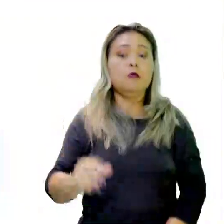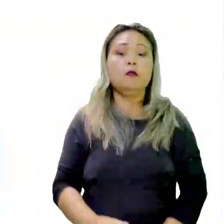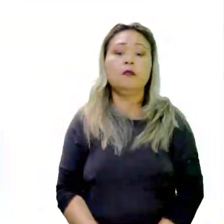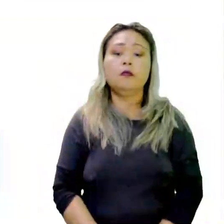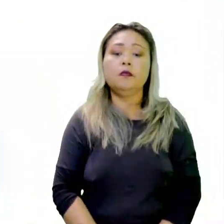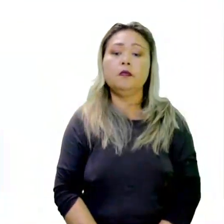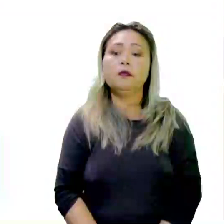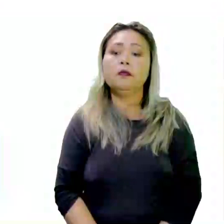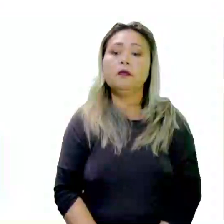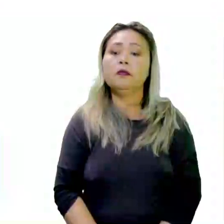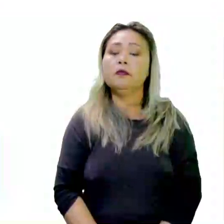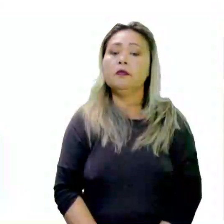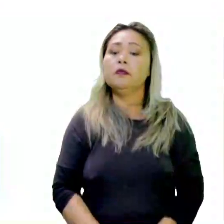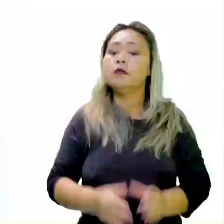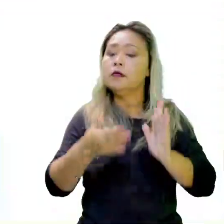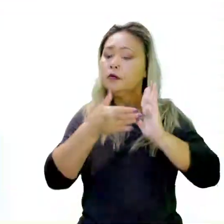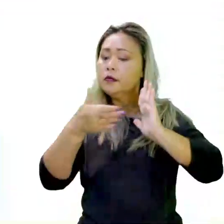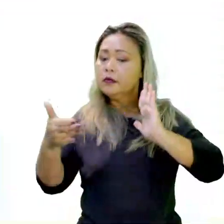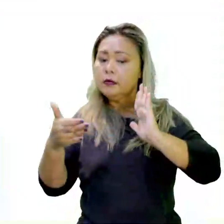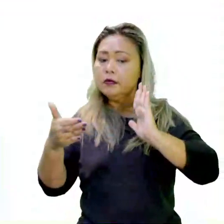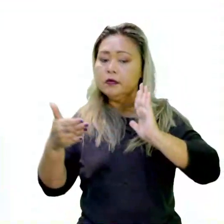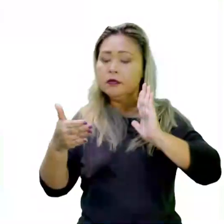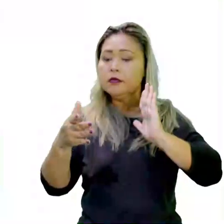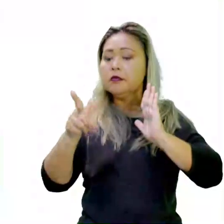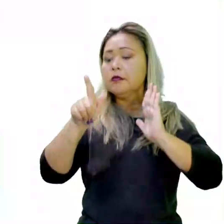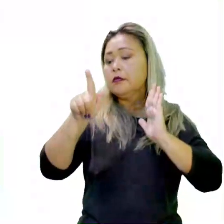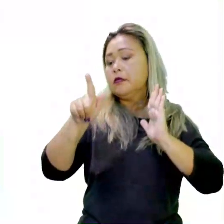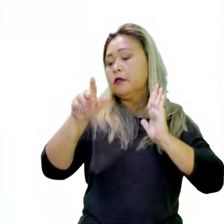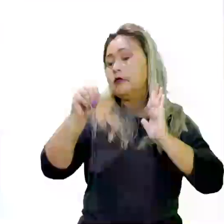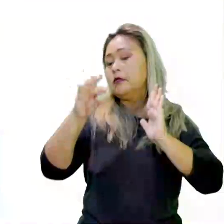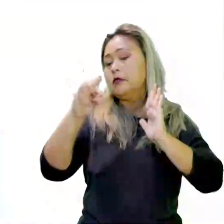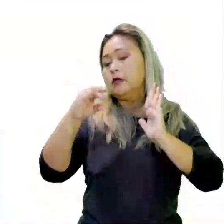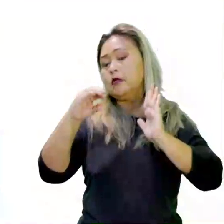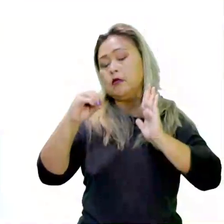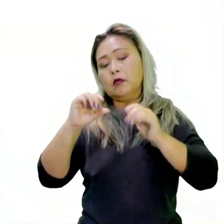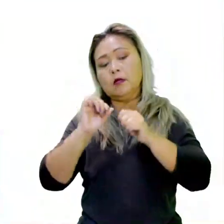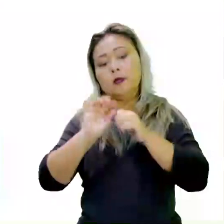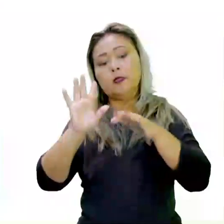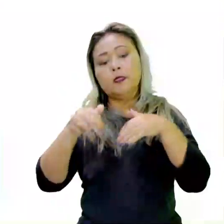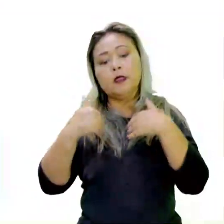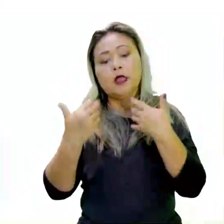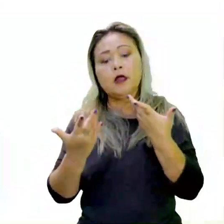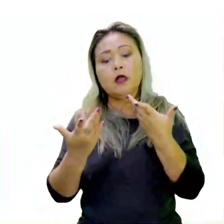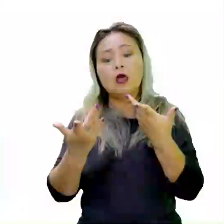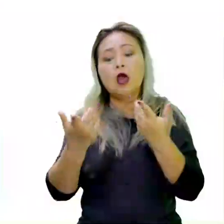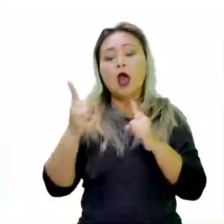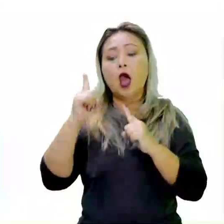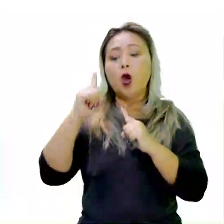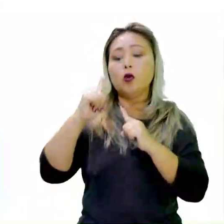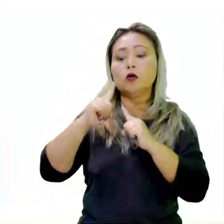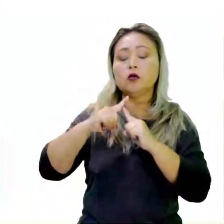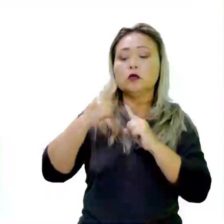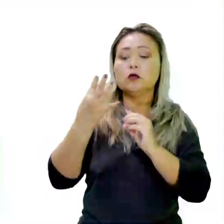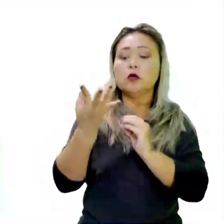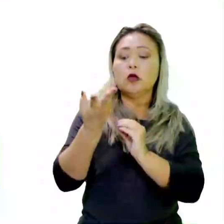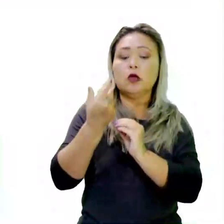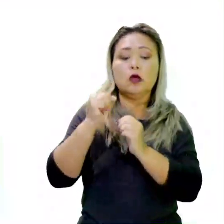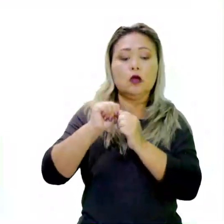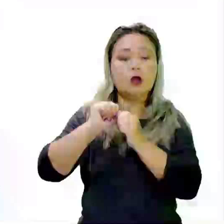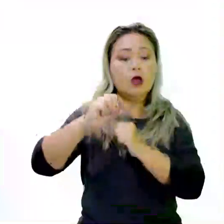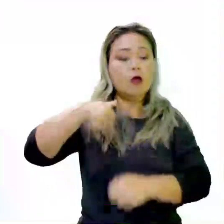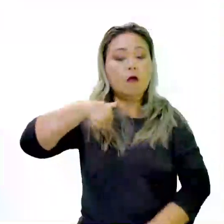Verdade. Olha só, durante esse período gótico, o tipo de arte que mais